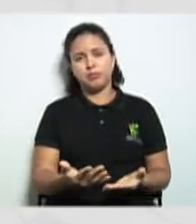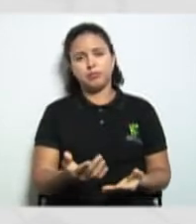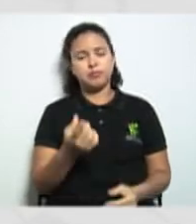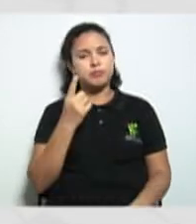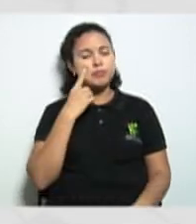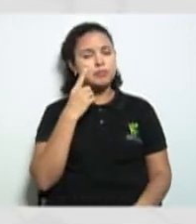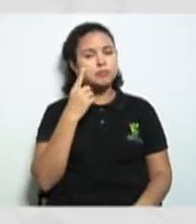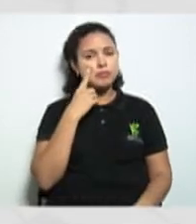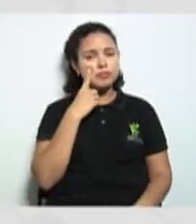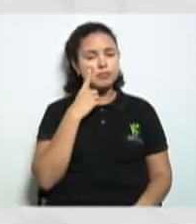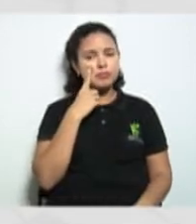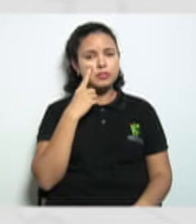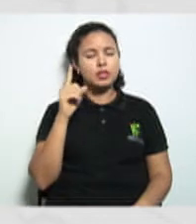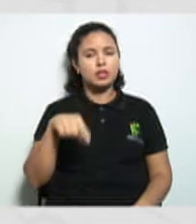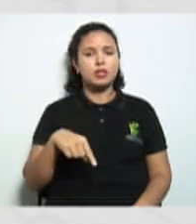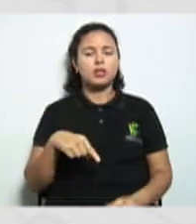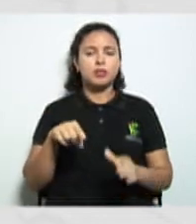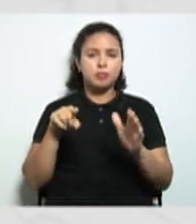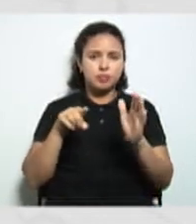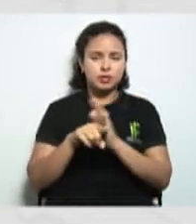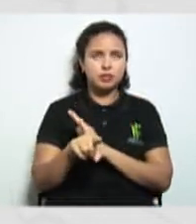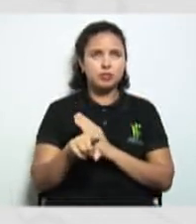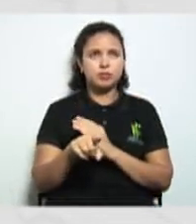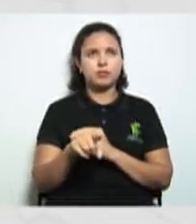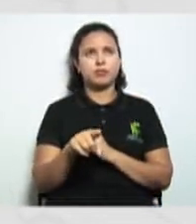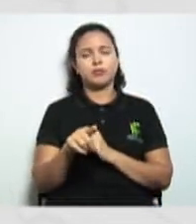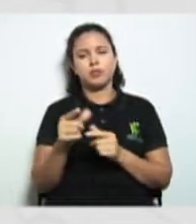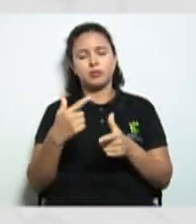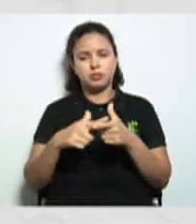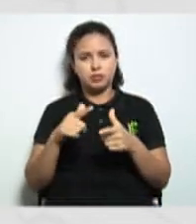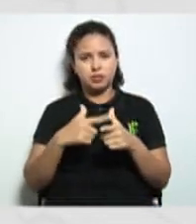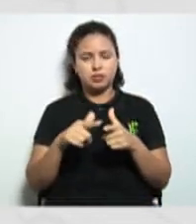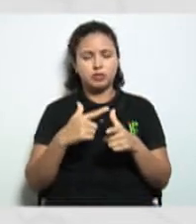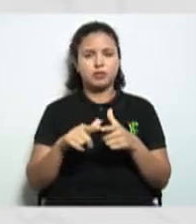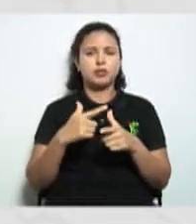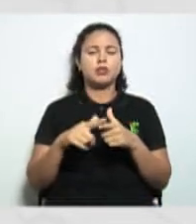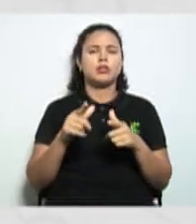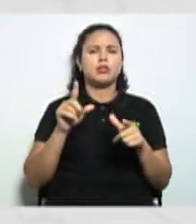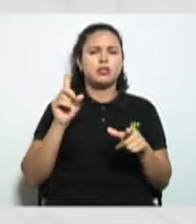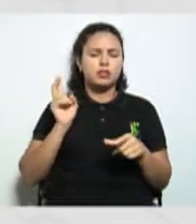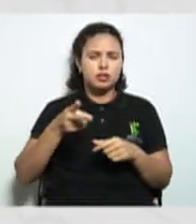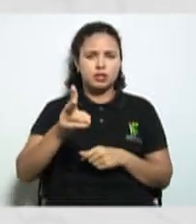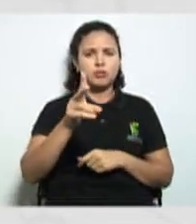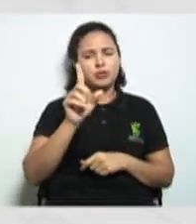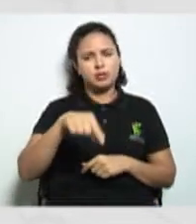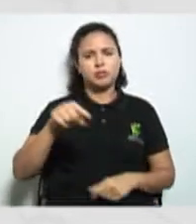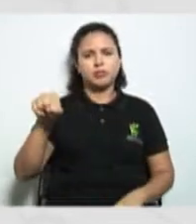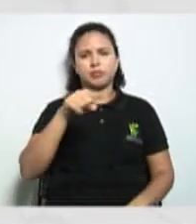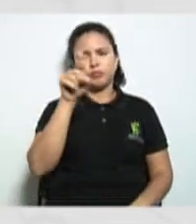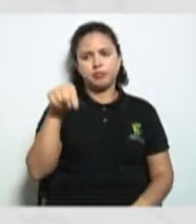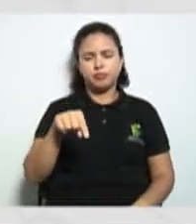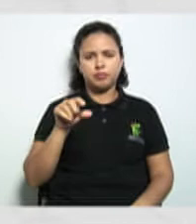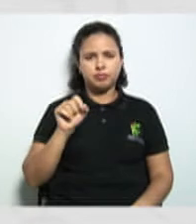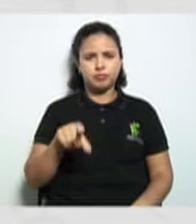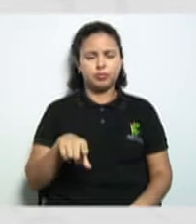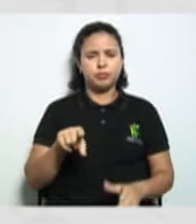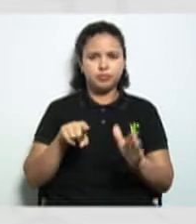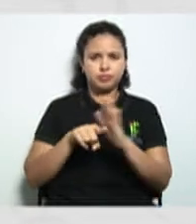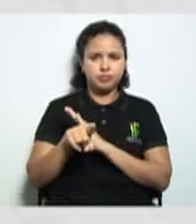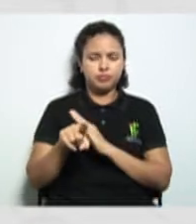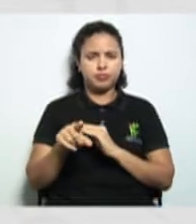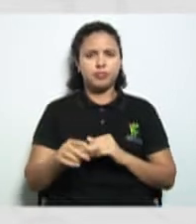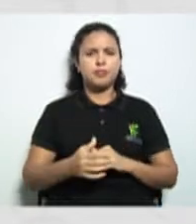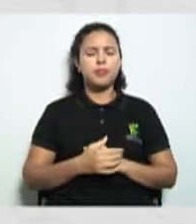Será? Em forma de pergunta, né? O problema sempre vai ser uma pergunta. Exatamente. Então, o meu problema